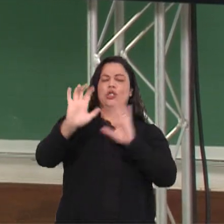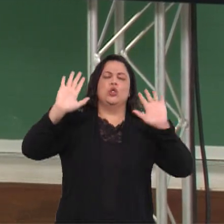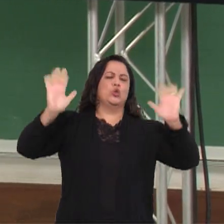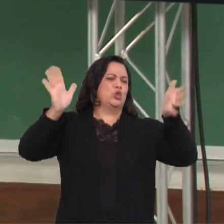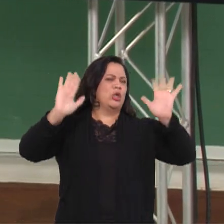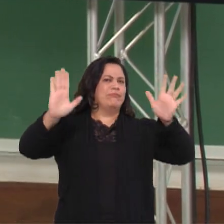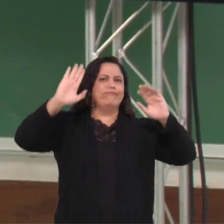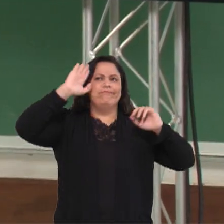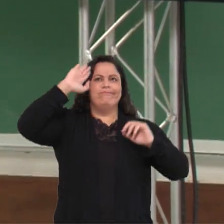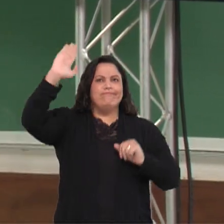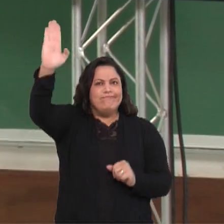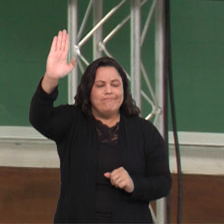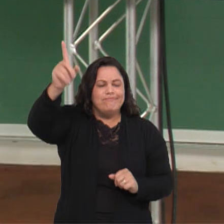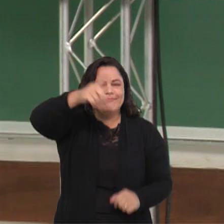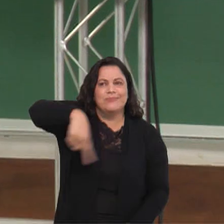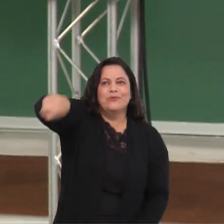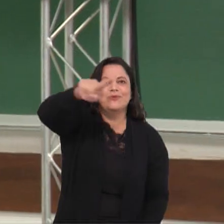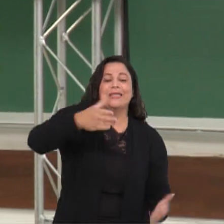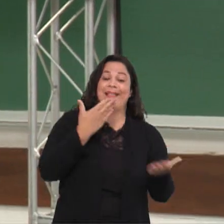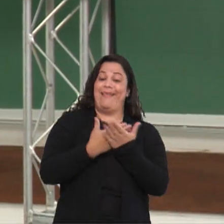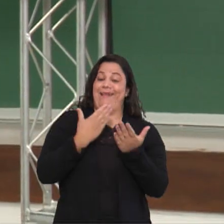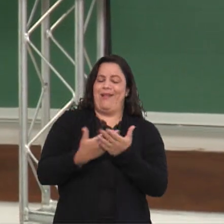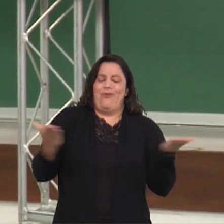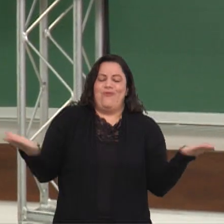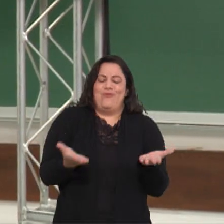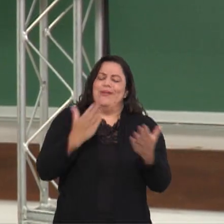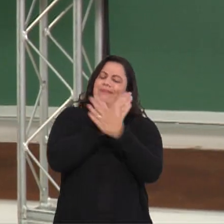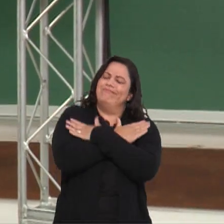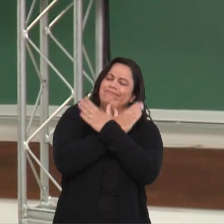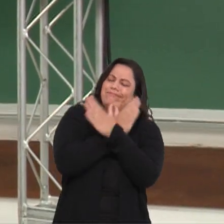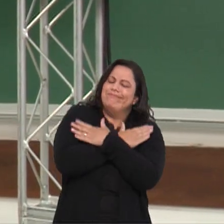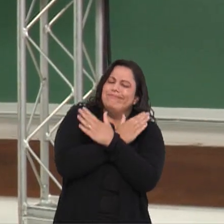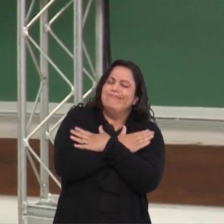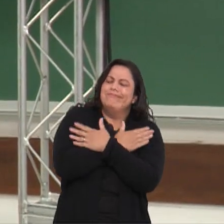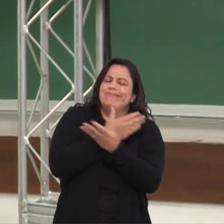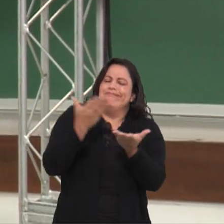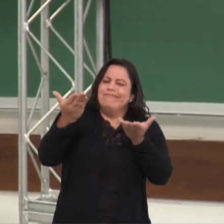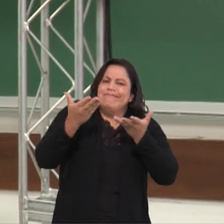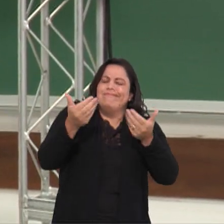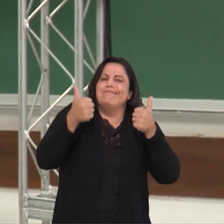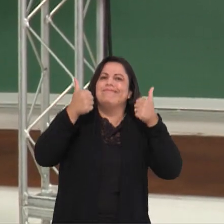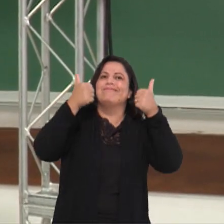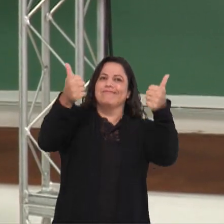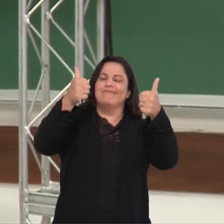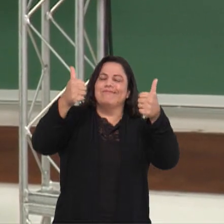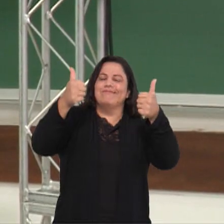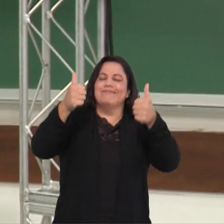agradecer imensamente a colaboração de vocês. Nós ficamos por aqui e até a próxima.